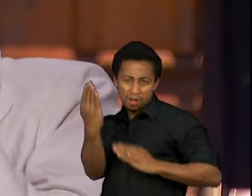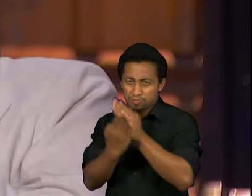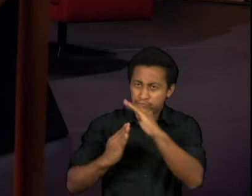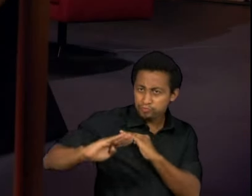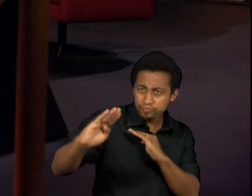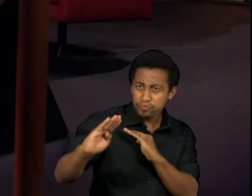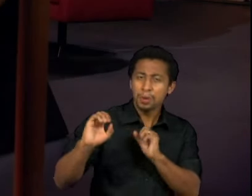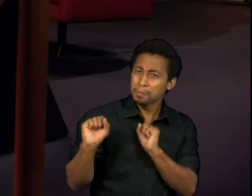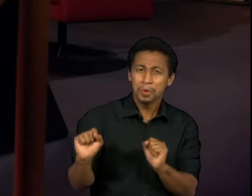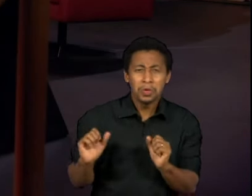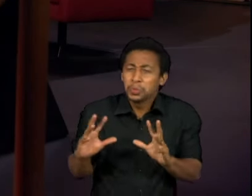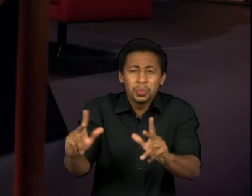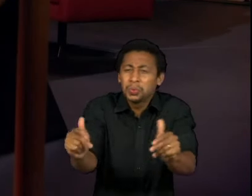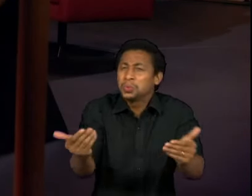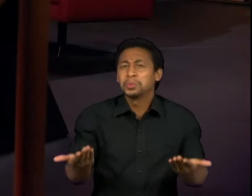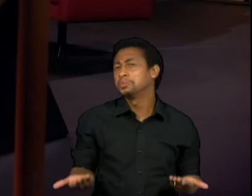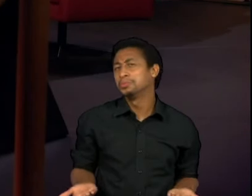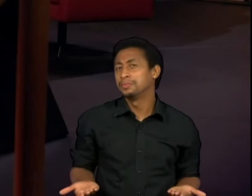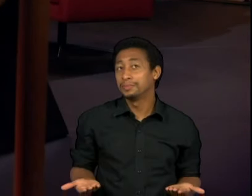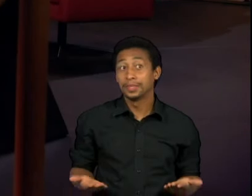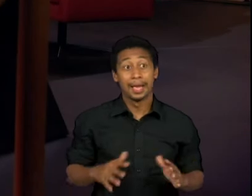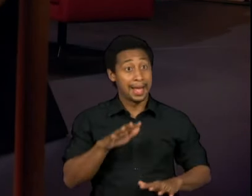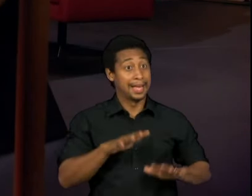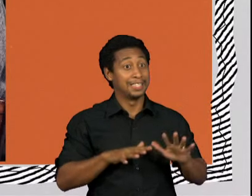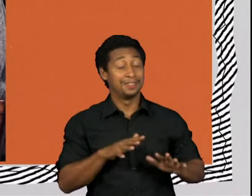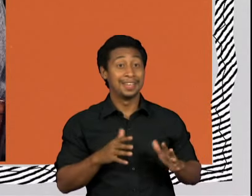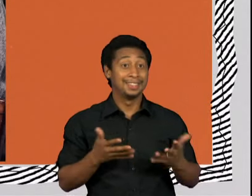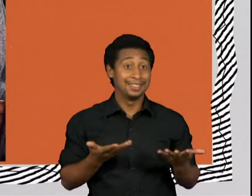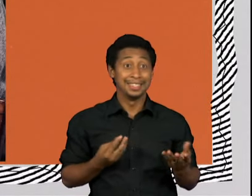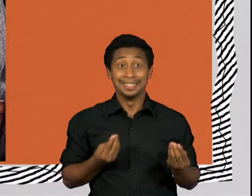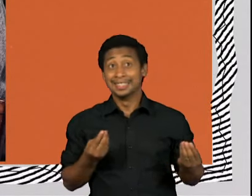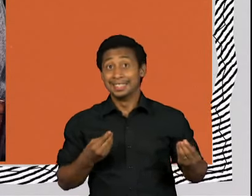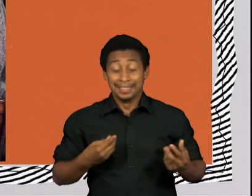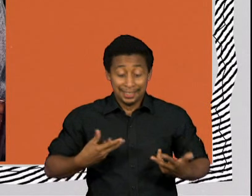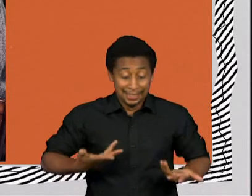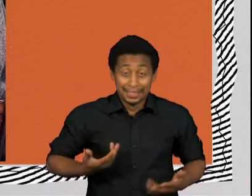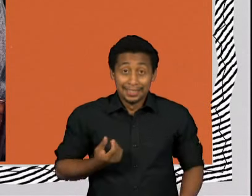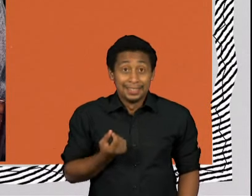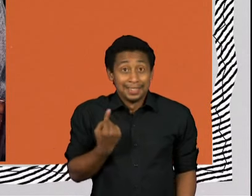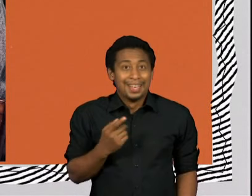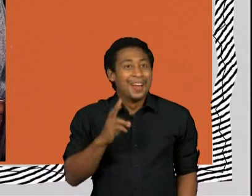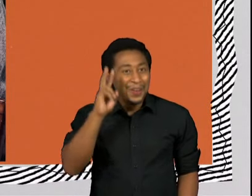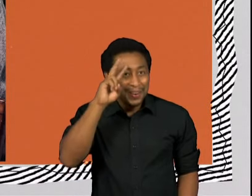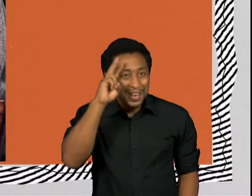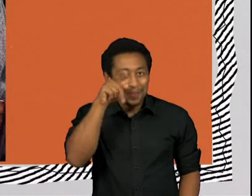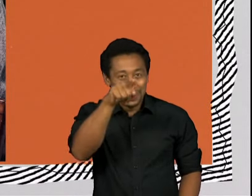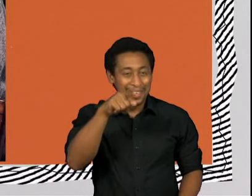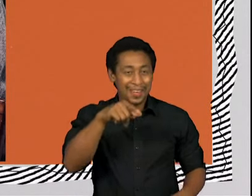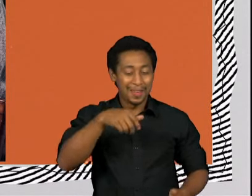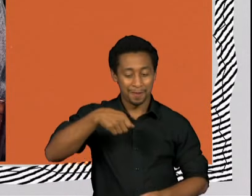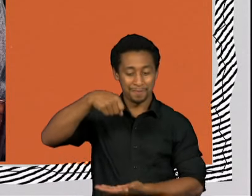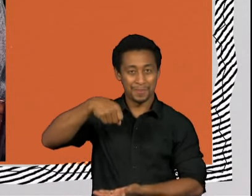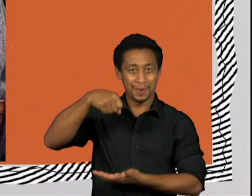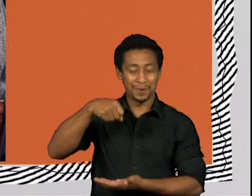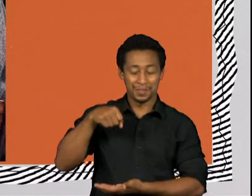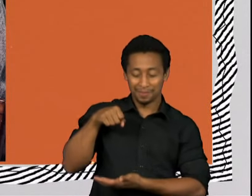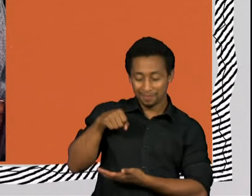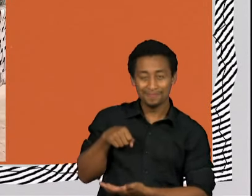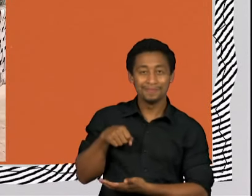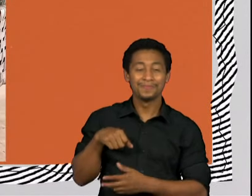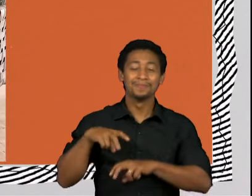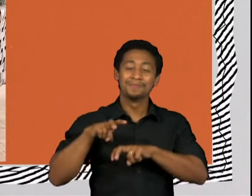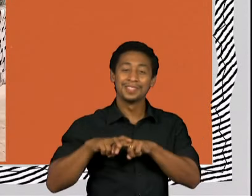vezes estudar é treta com você como foi o caso da bolsa né quando você fez um minuto uma bolsa só isso